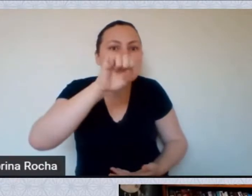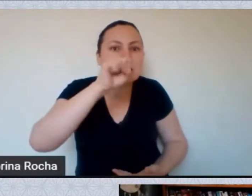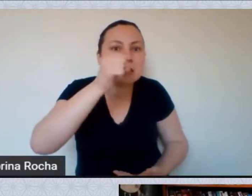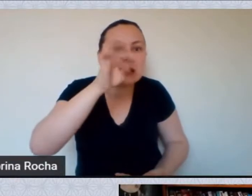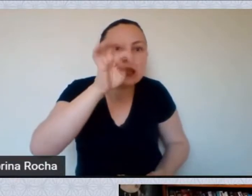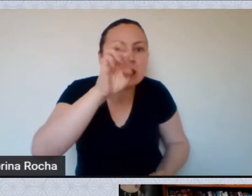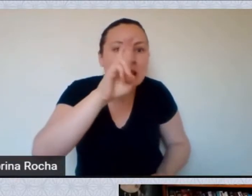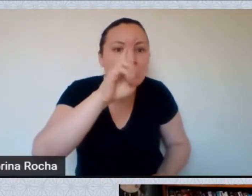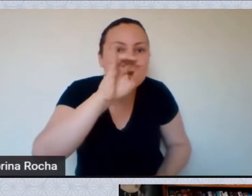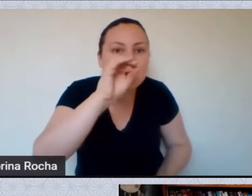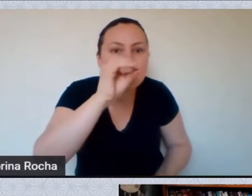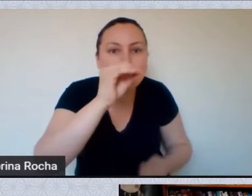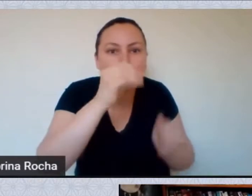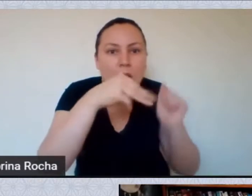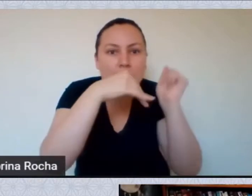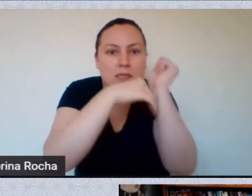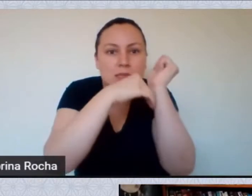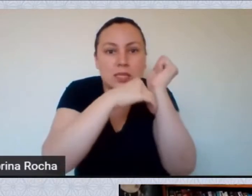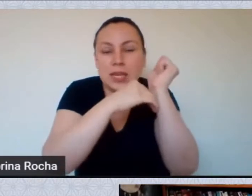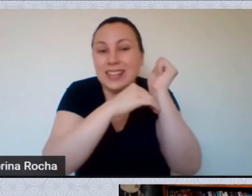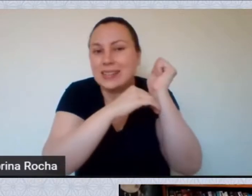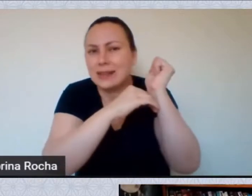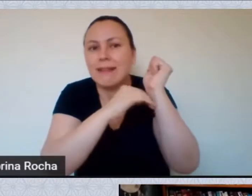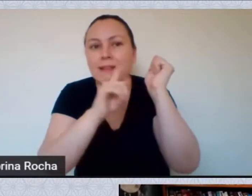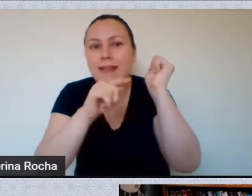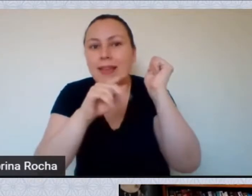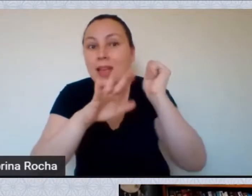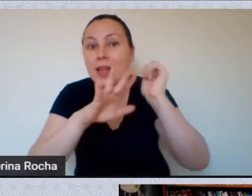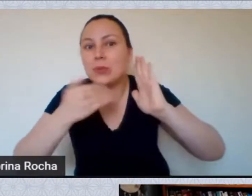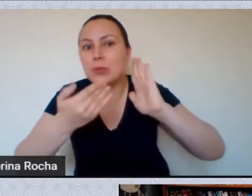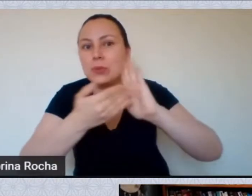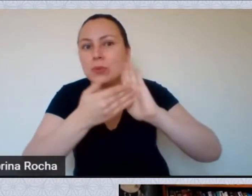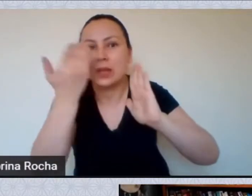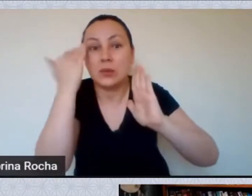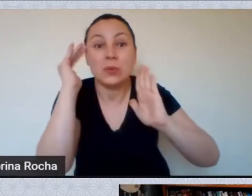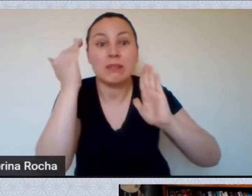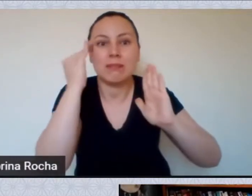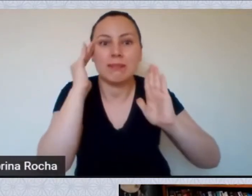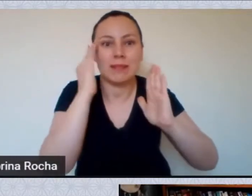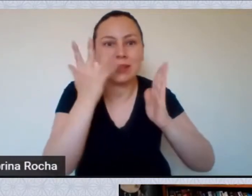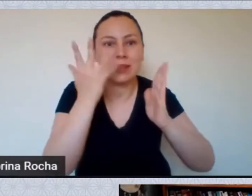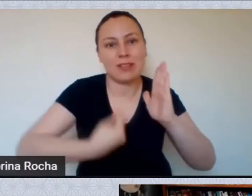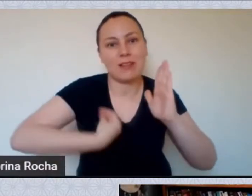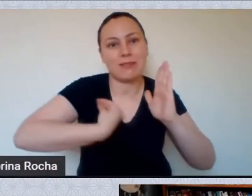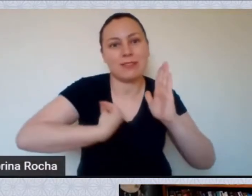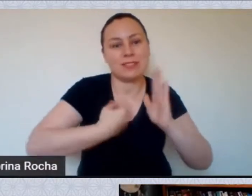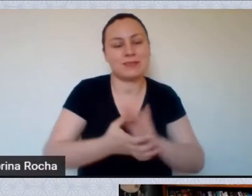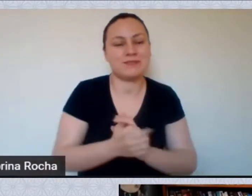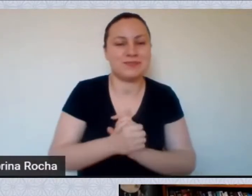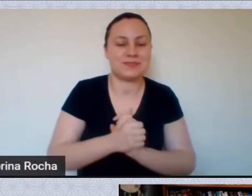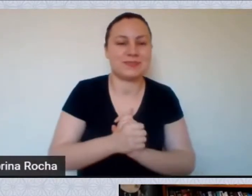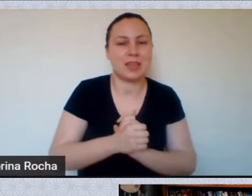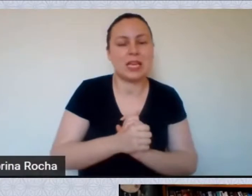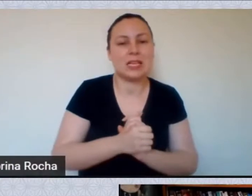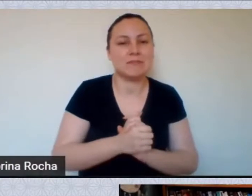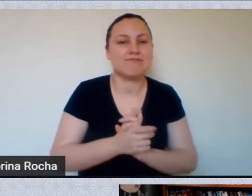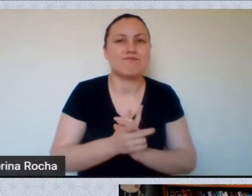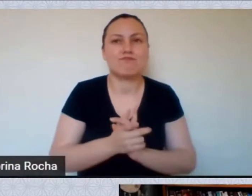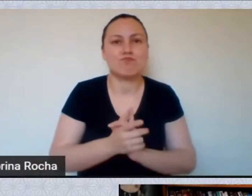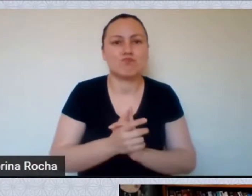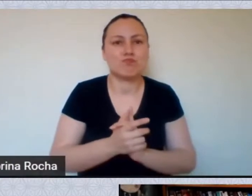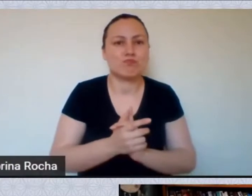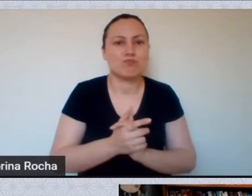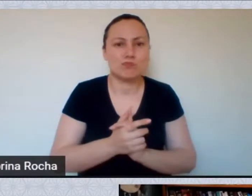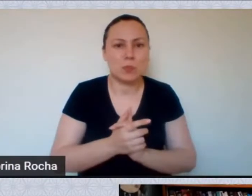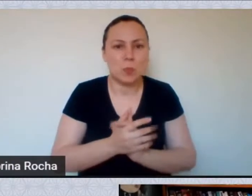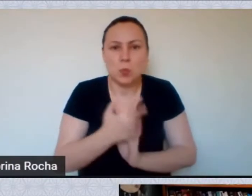tudo aquilo que a gente não sabe sobre a existência. Então, o desconhecido, né? O desconhecido, exatamente. É aquela coisa de... E a